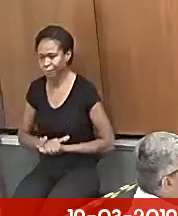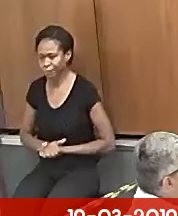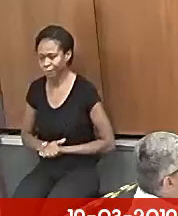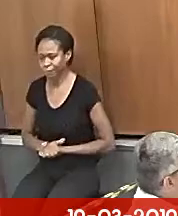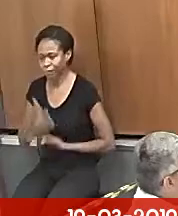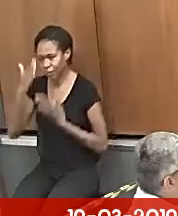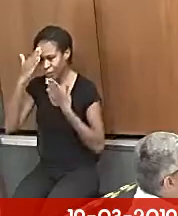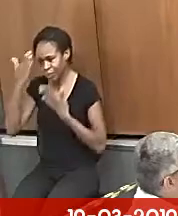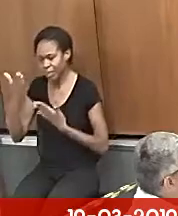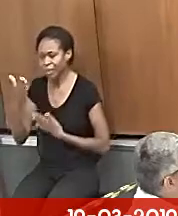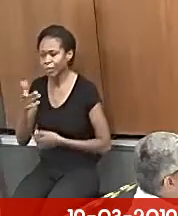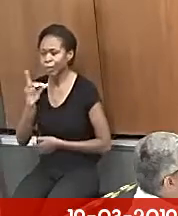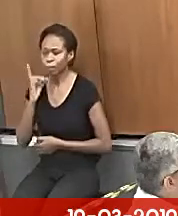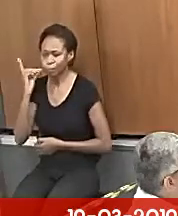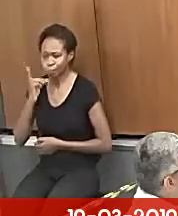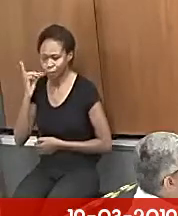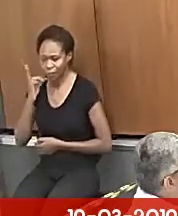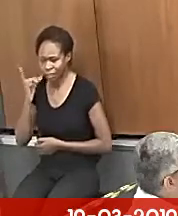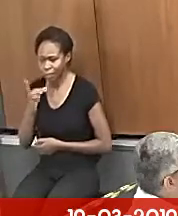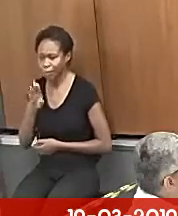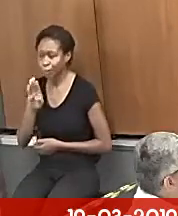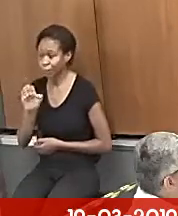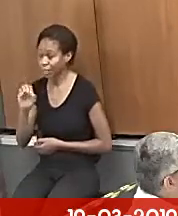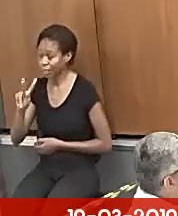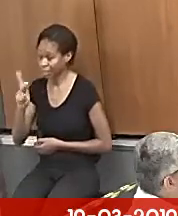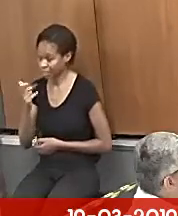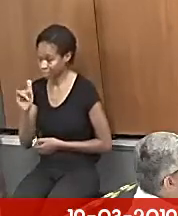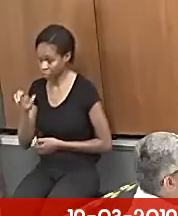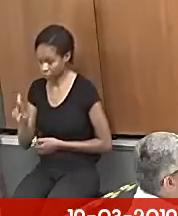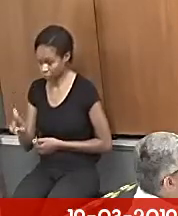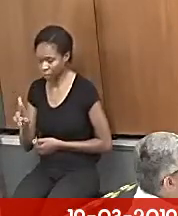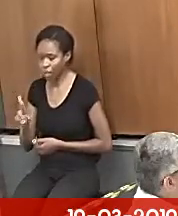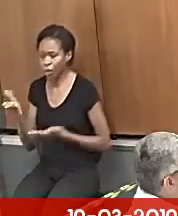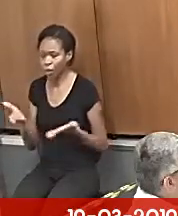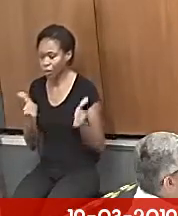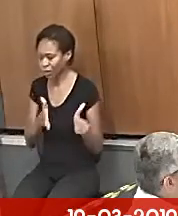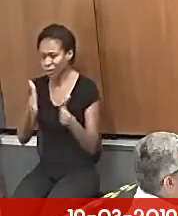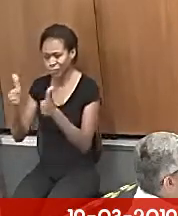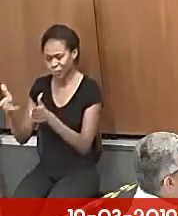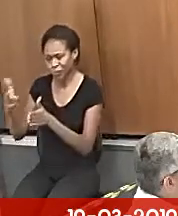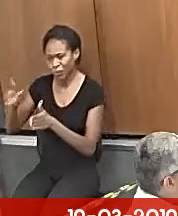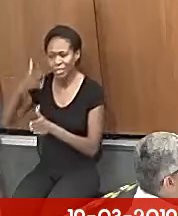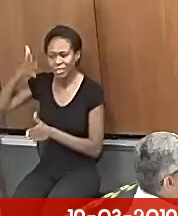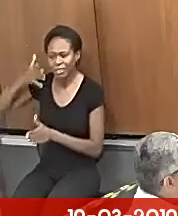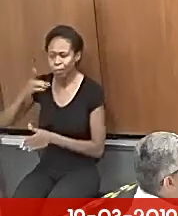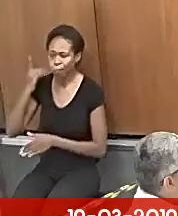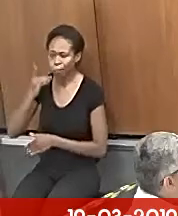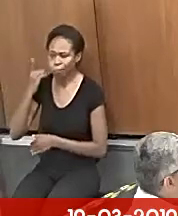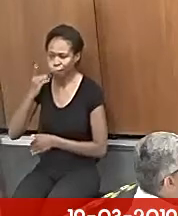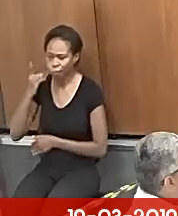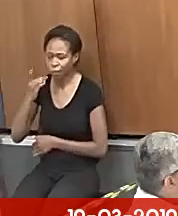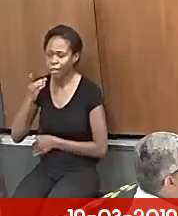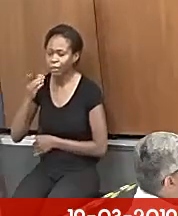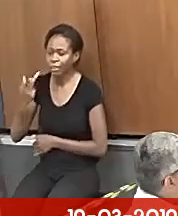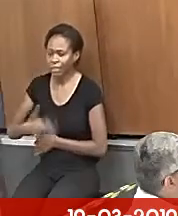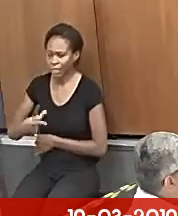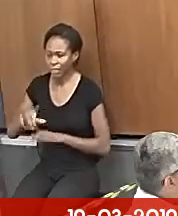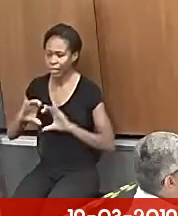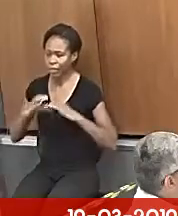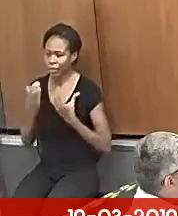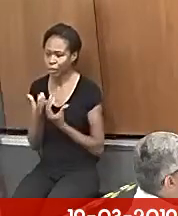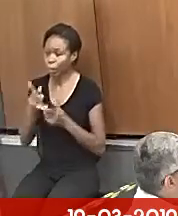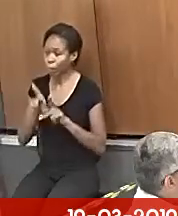nosso presidente vou passar então aqui a palavra para suas considerações para o nosso deputado e membro dessa comissão professor